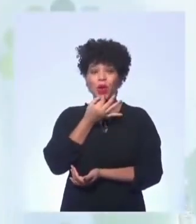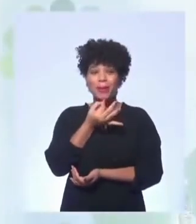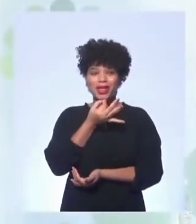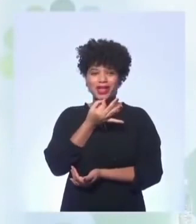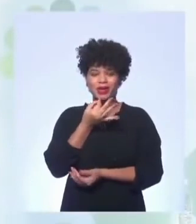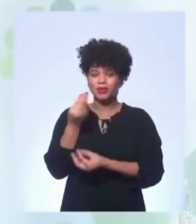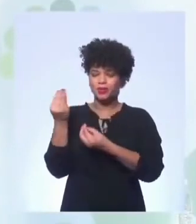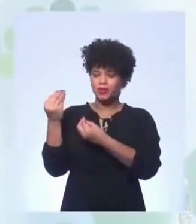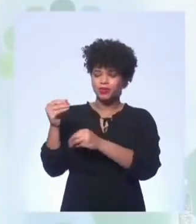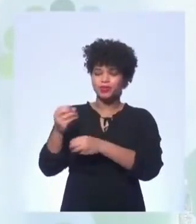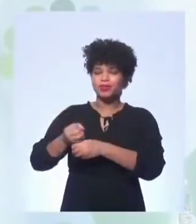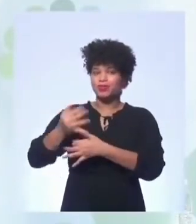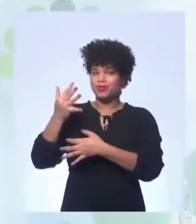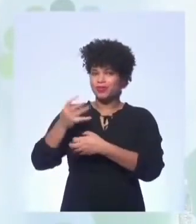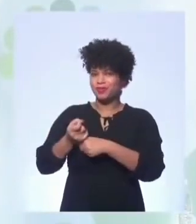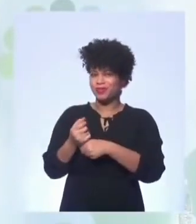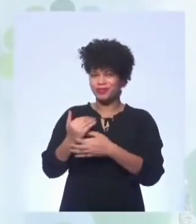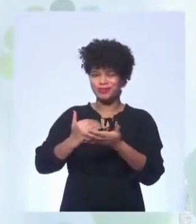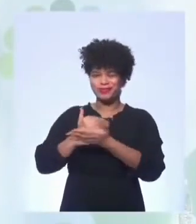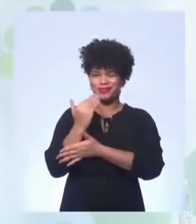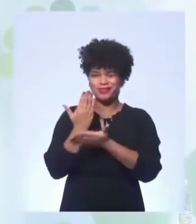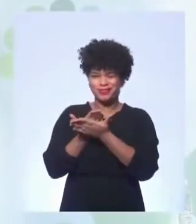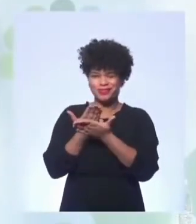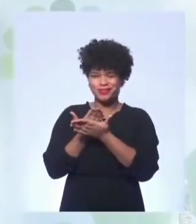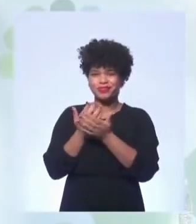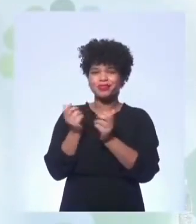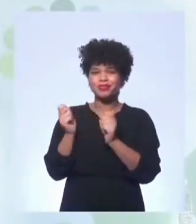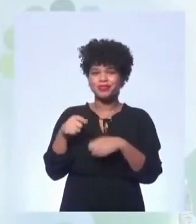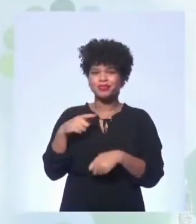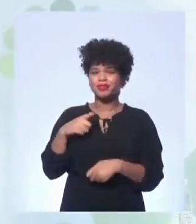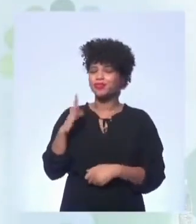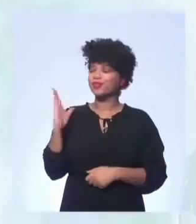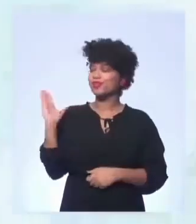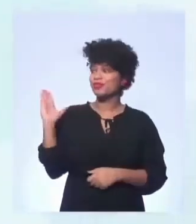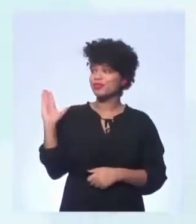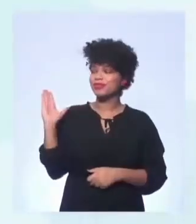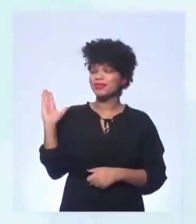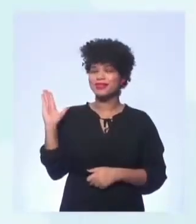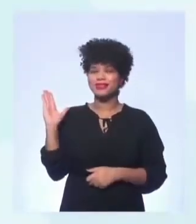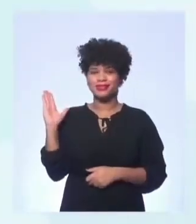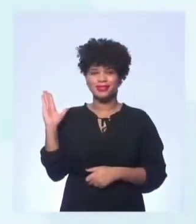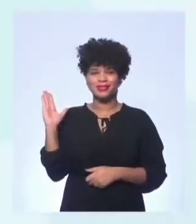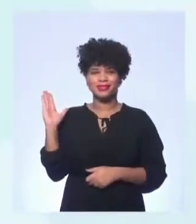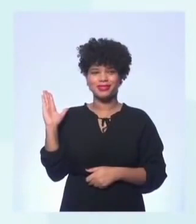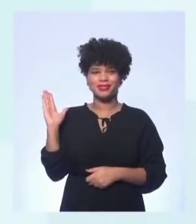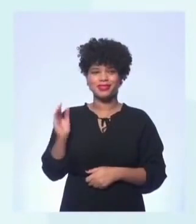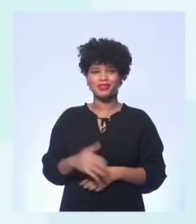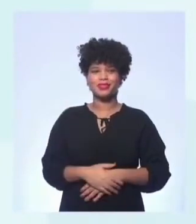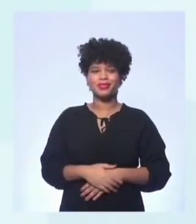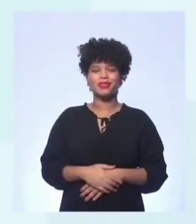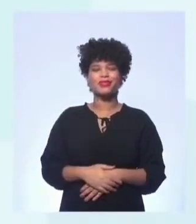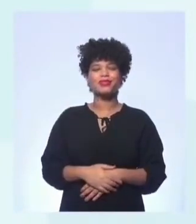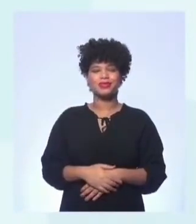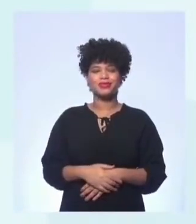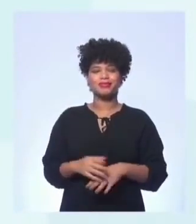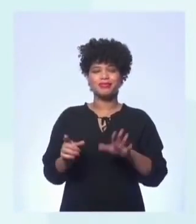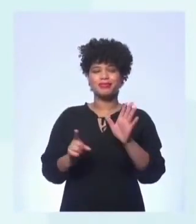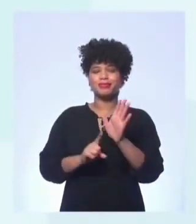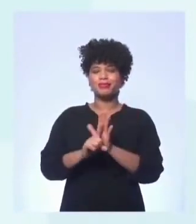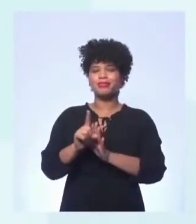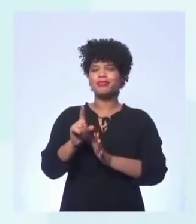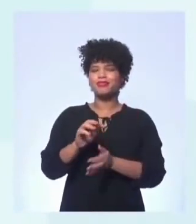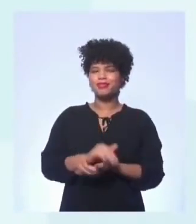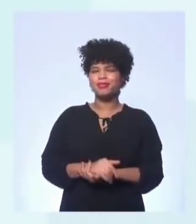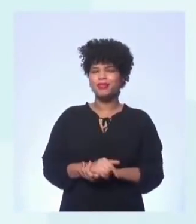já esquentar os motores, já está na tela para vocês. Questão problema: